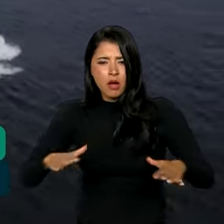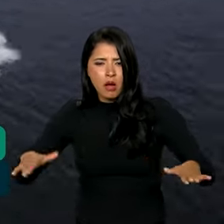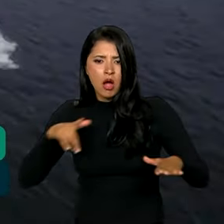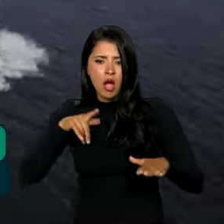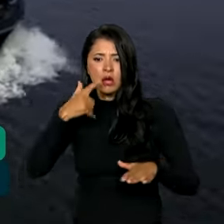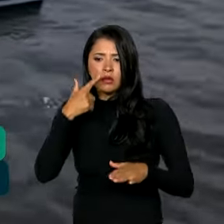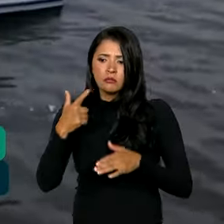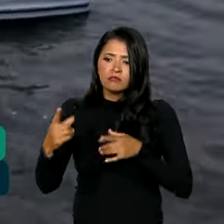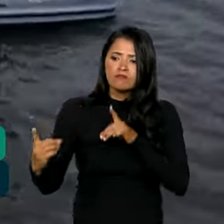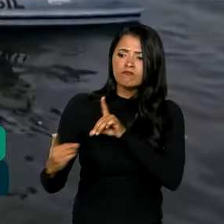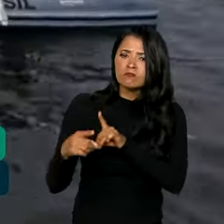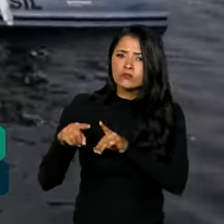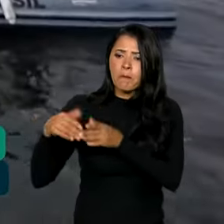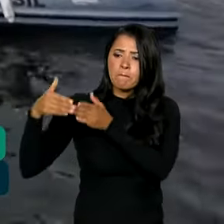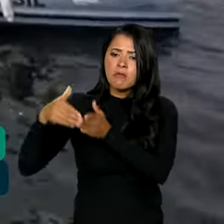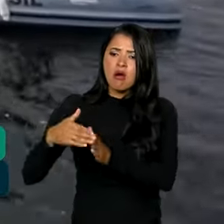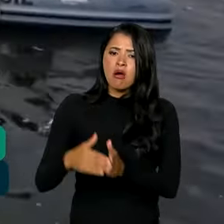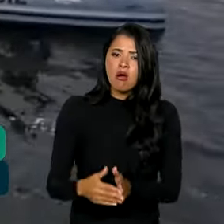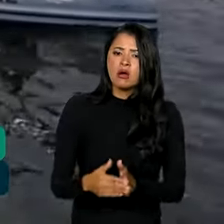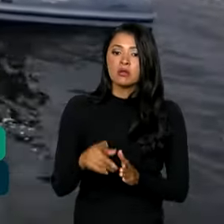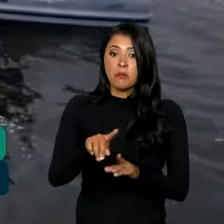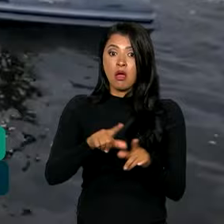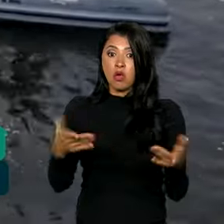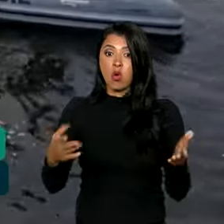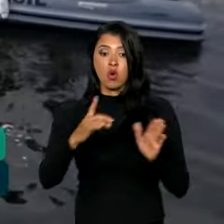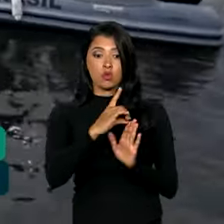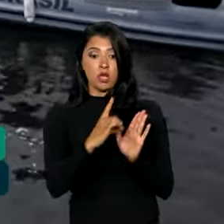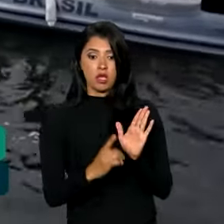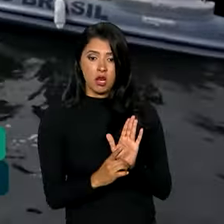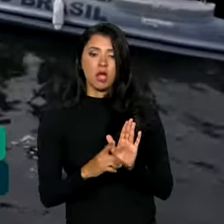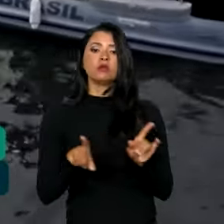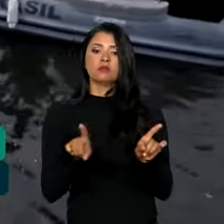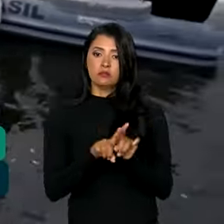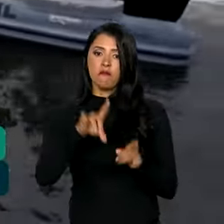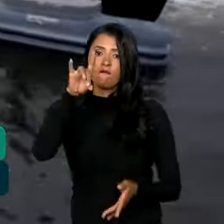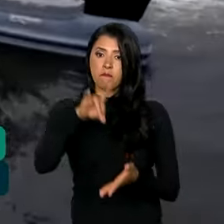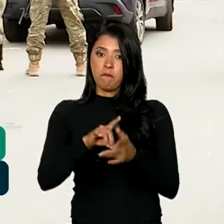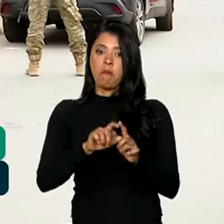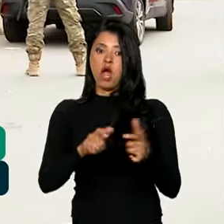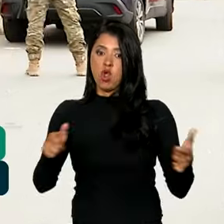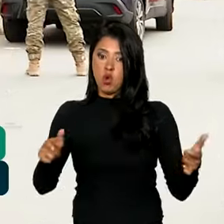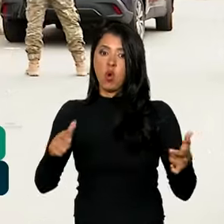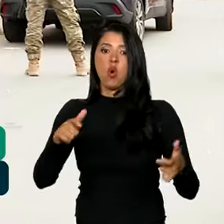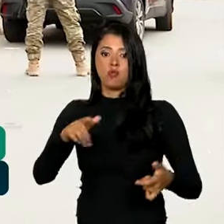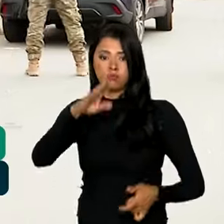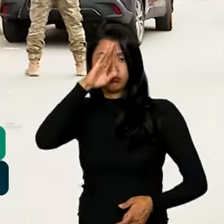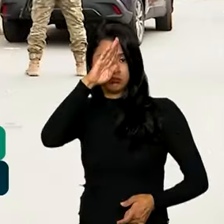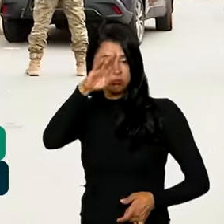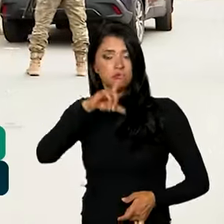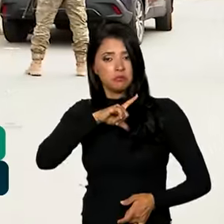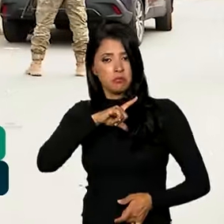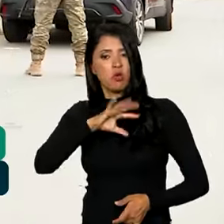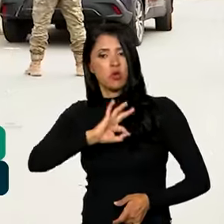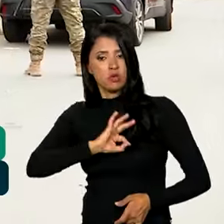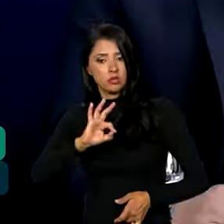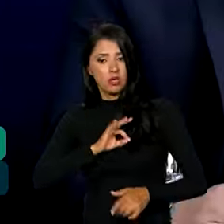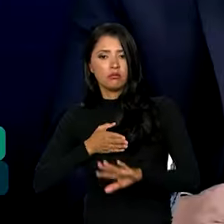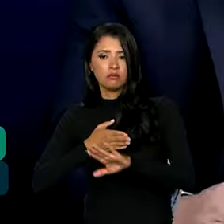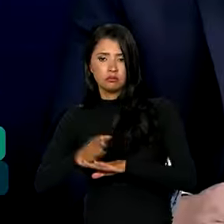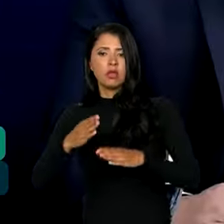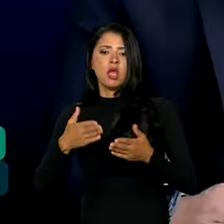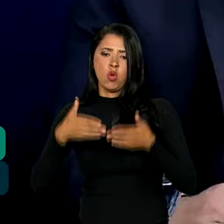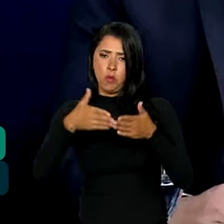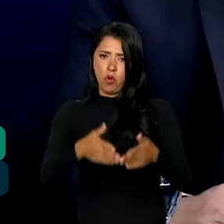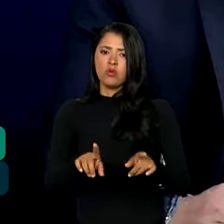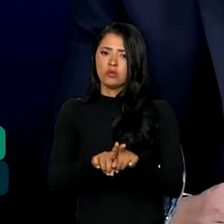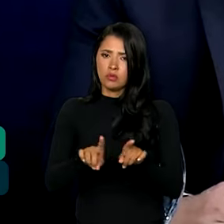de embarcações. Mas agora, com o decreto, a ação terá um efetivo maior e poderá atuar também nos portos. O